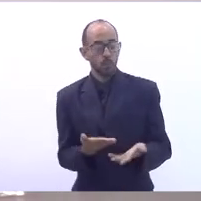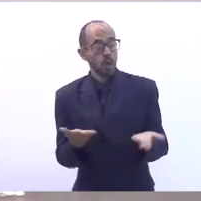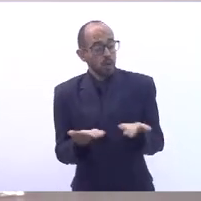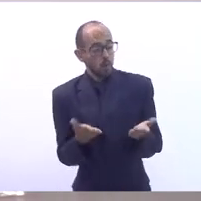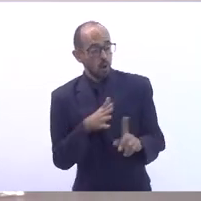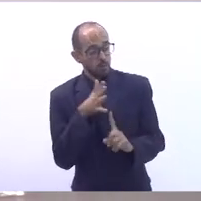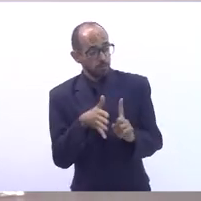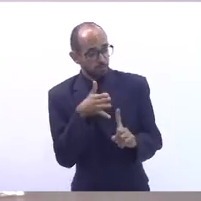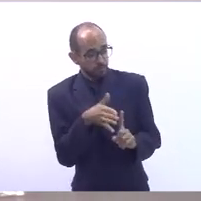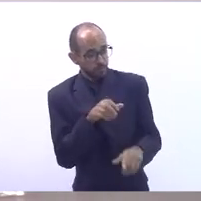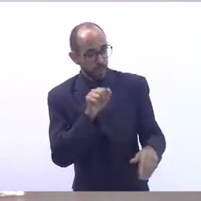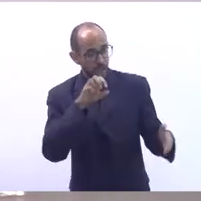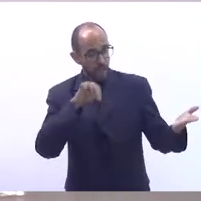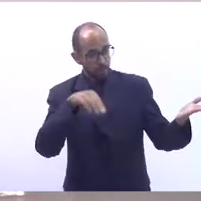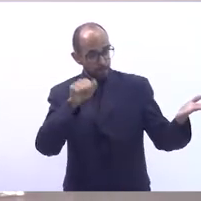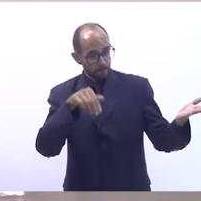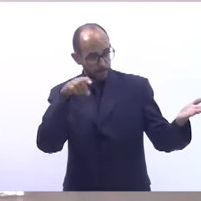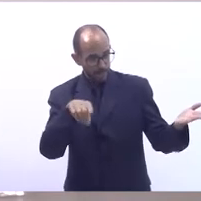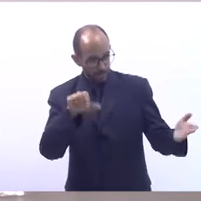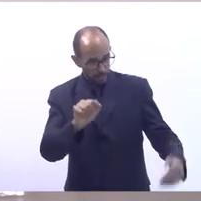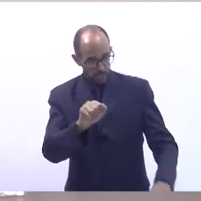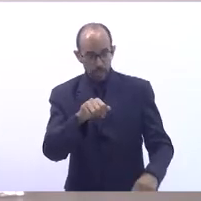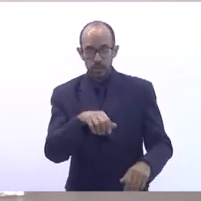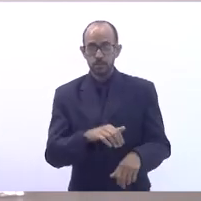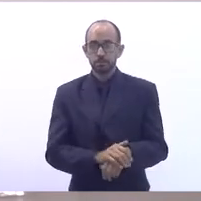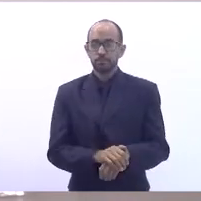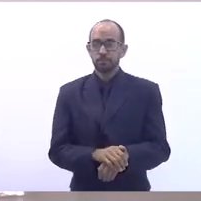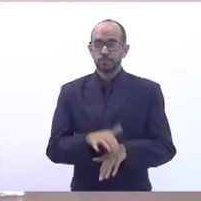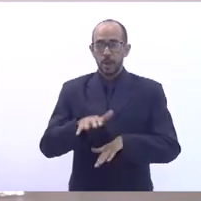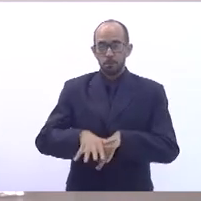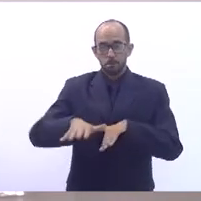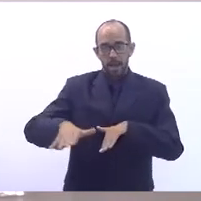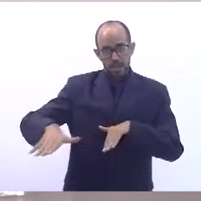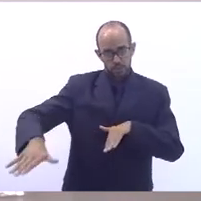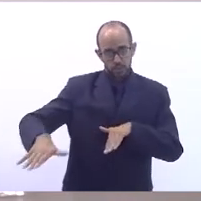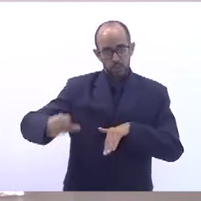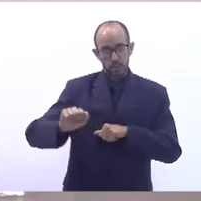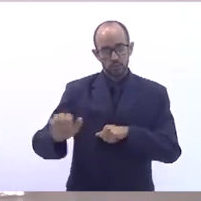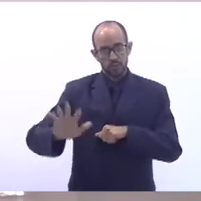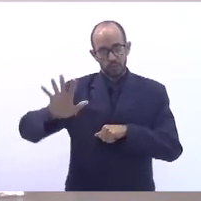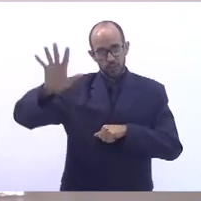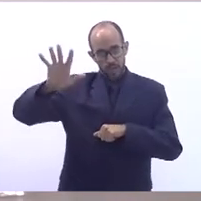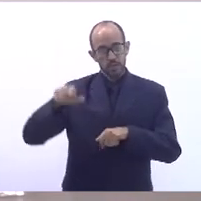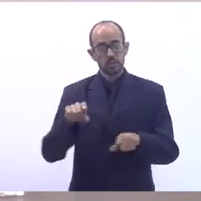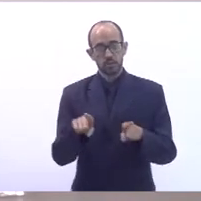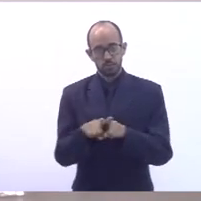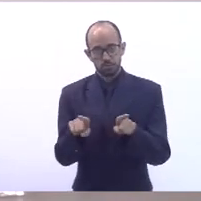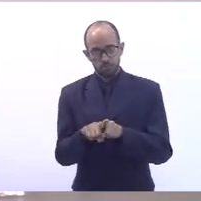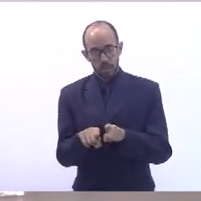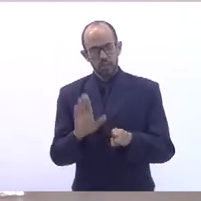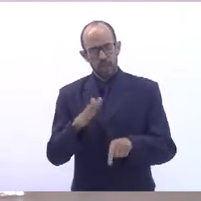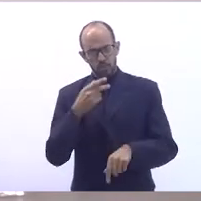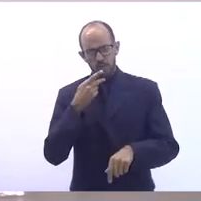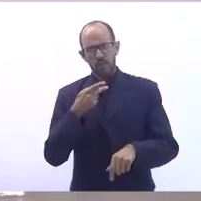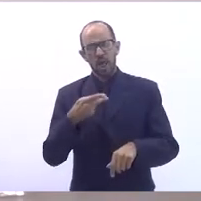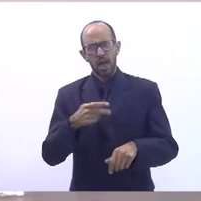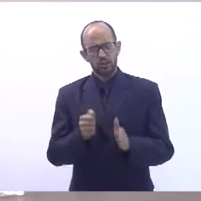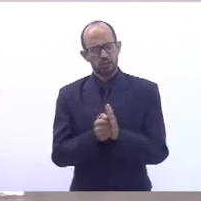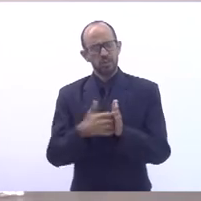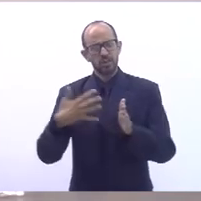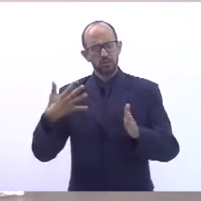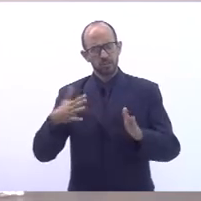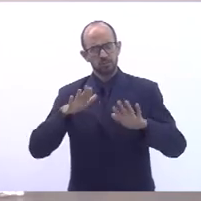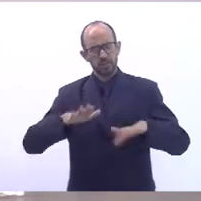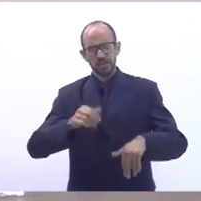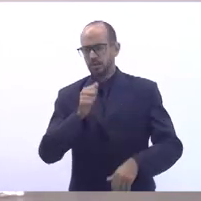aqui agora Amanda Nascimento na da Marcha das favelas tão importante já foi dito aqui já foi mencionado mais de uma vez